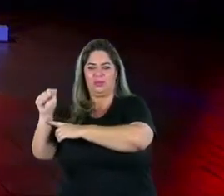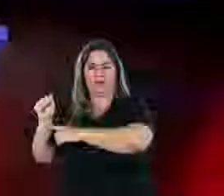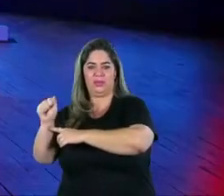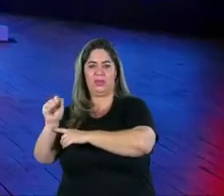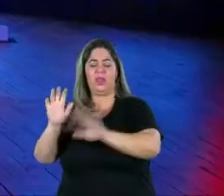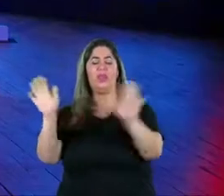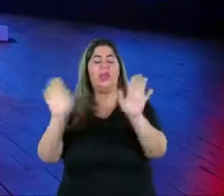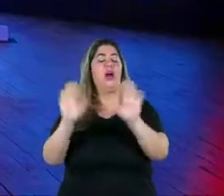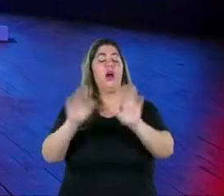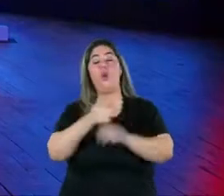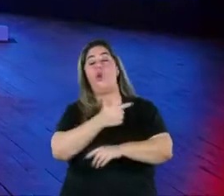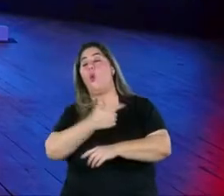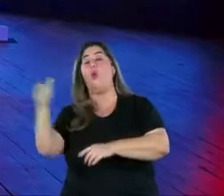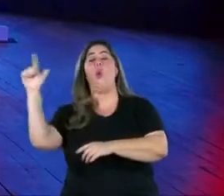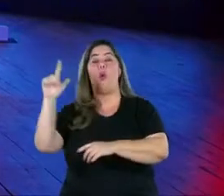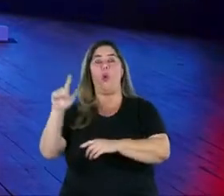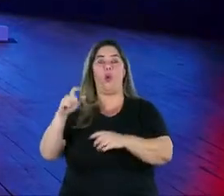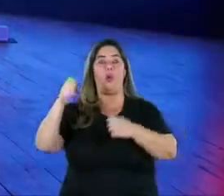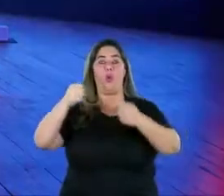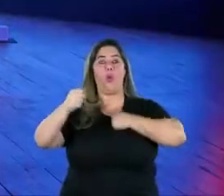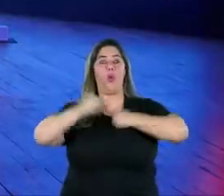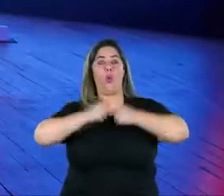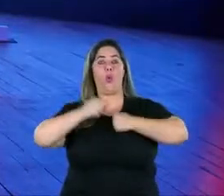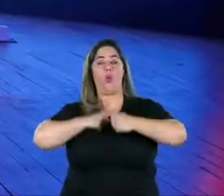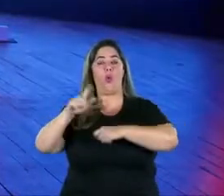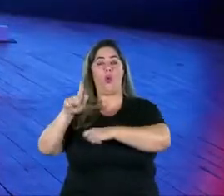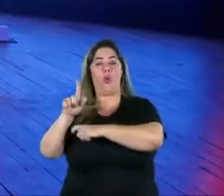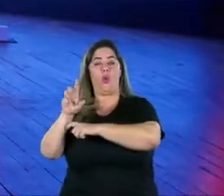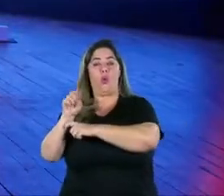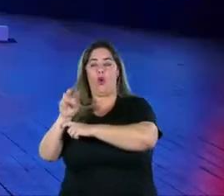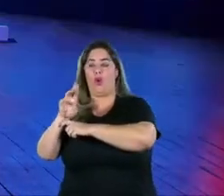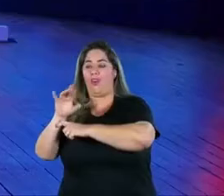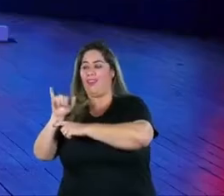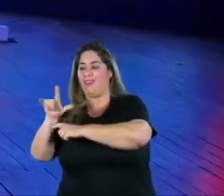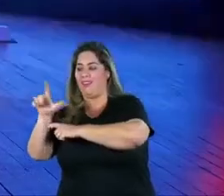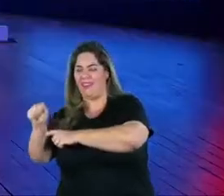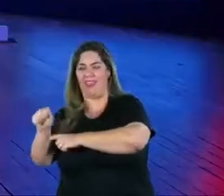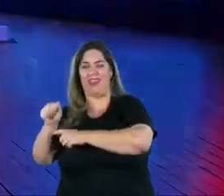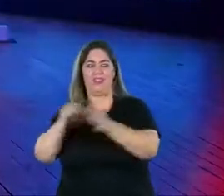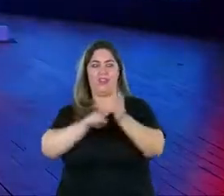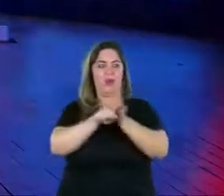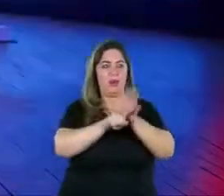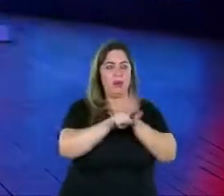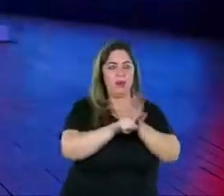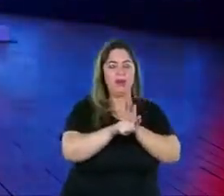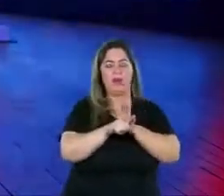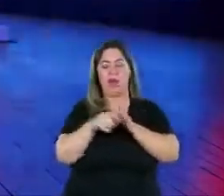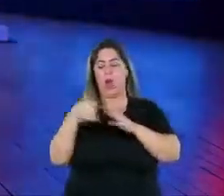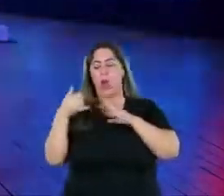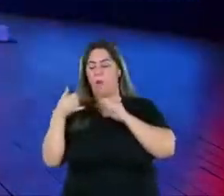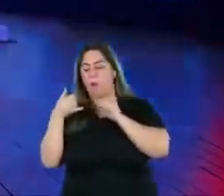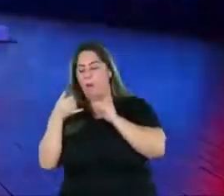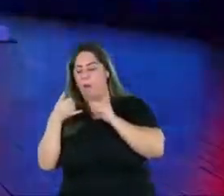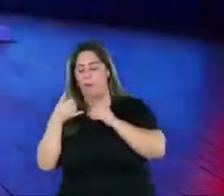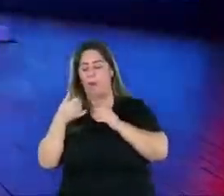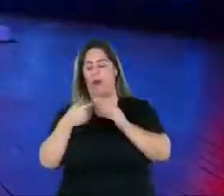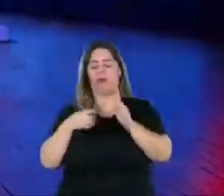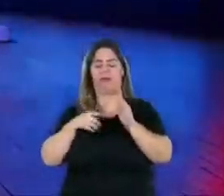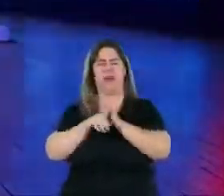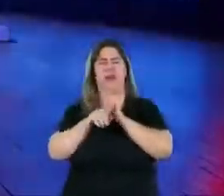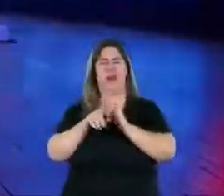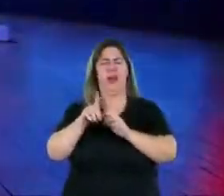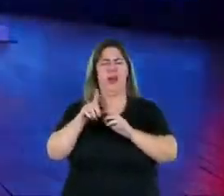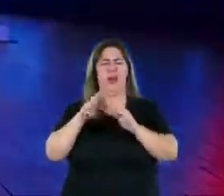Não, Google. É o outro gorila. É, hoje na internet é assim. Você vai pesquisar uma coisa, você fala Einstein, aí aparece primeiro hospital,